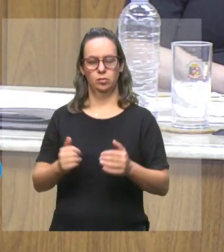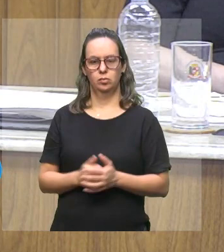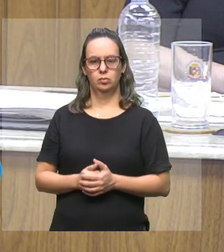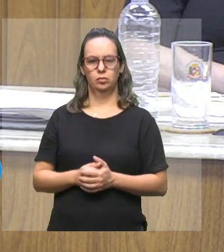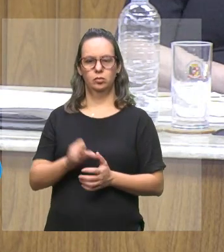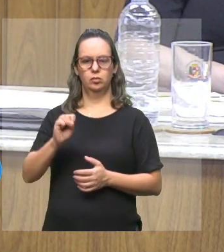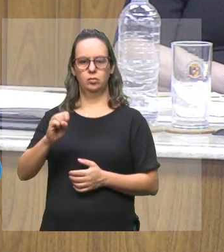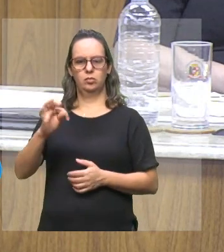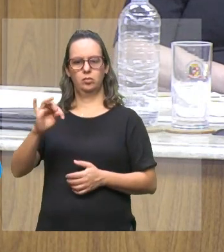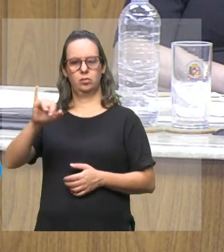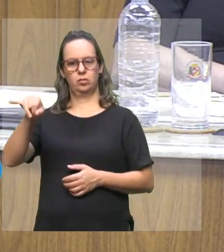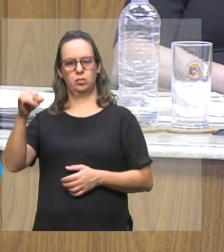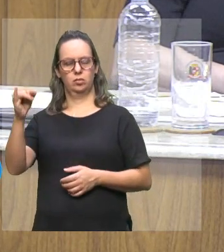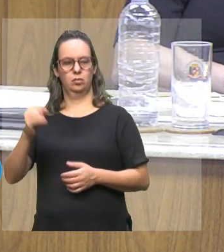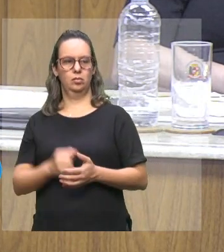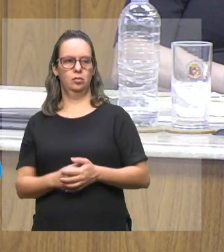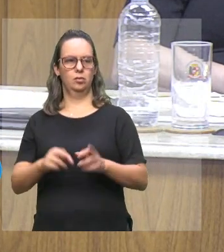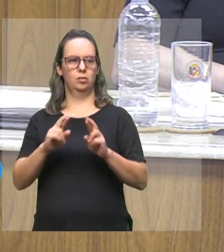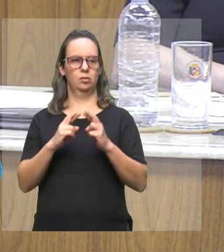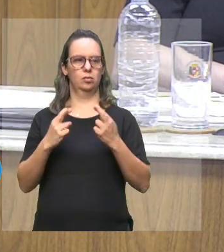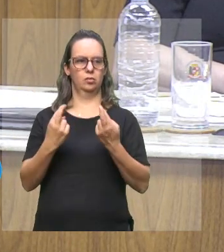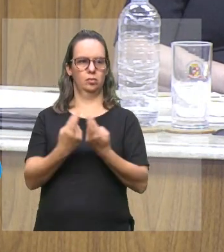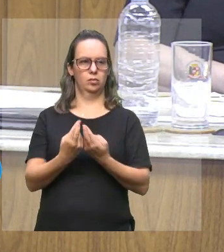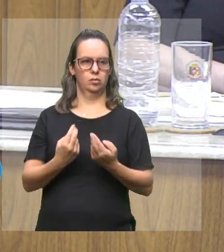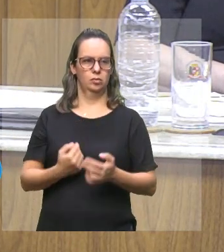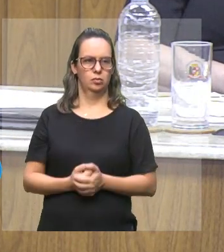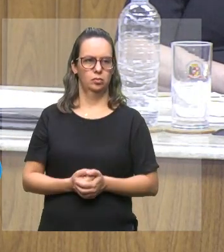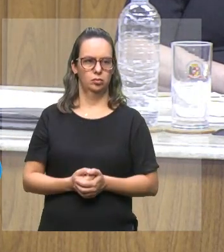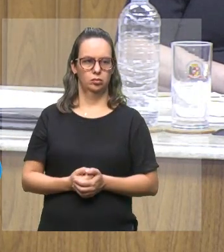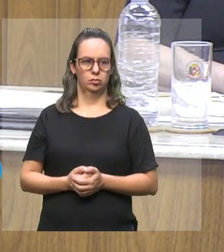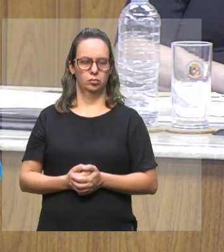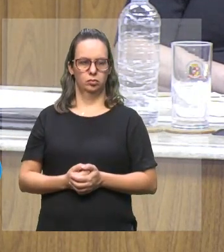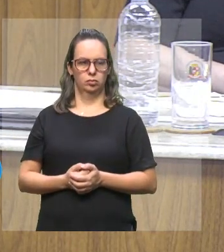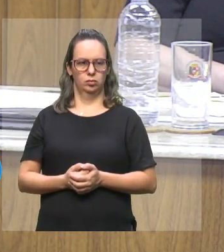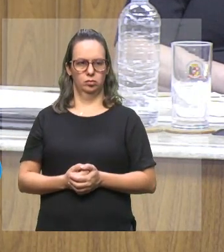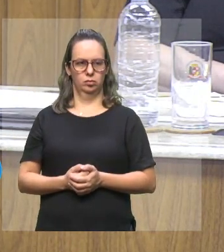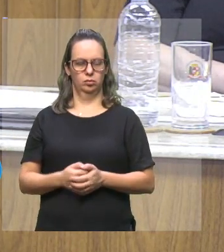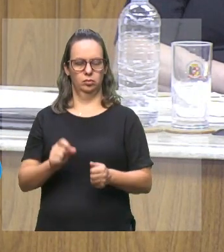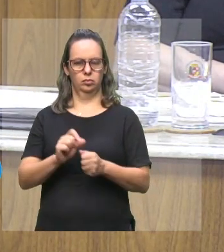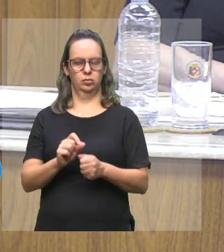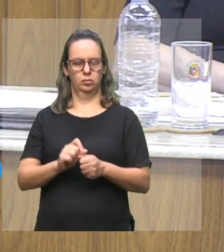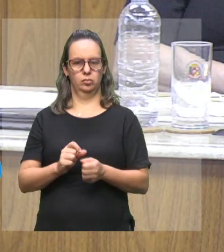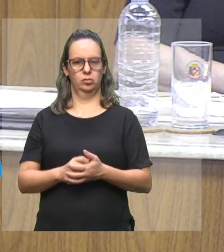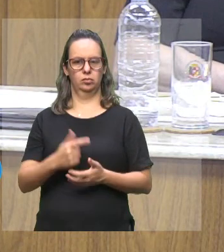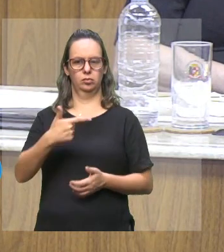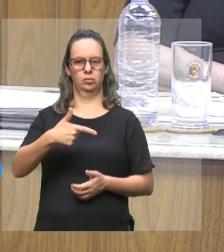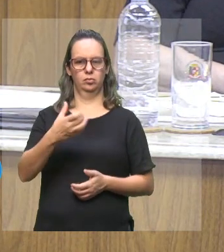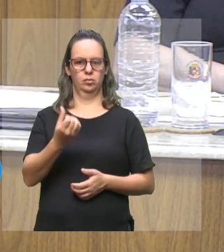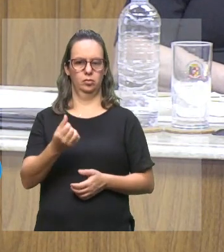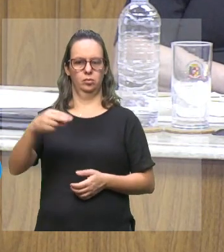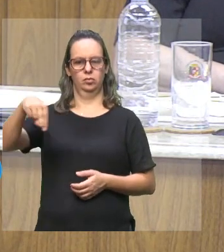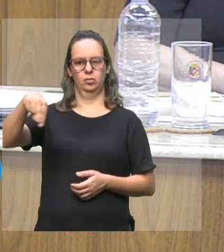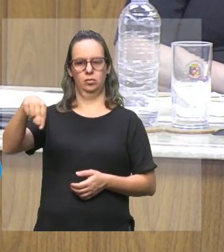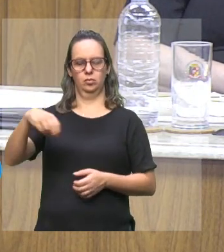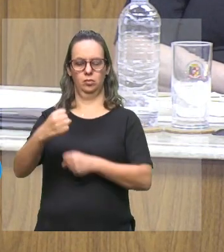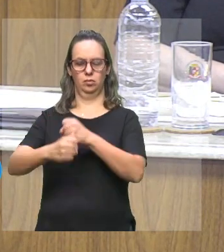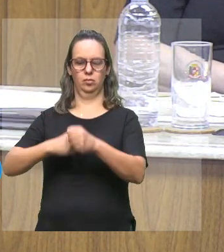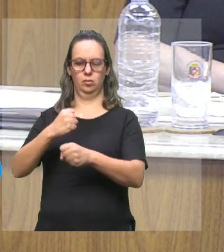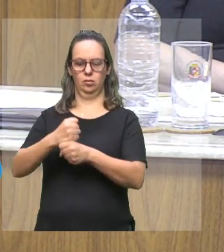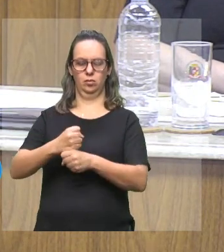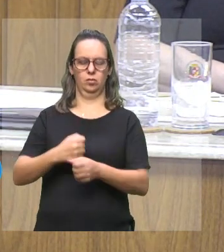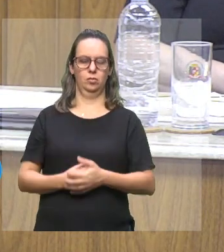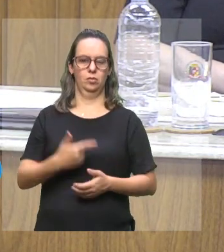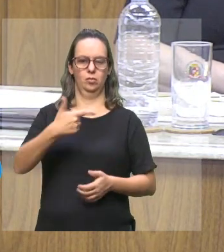2140-02504, em sessão do Tribunal Pleno, realizado no dia 26 de novembro